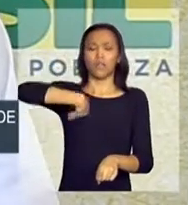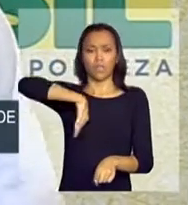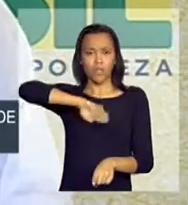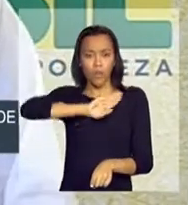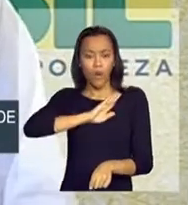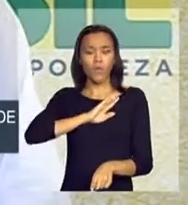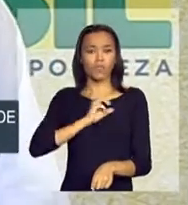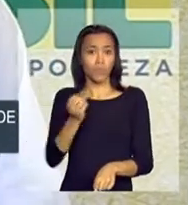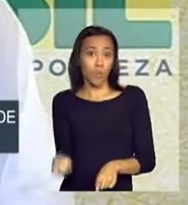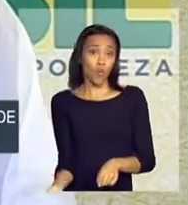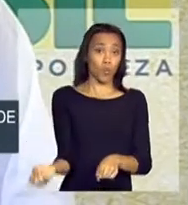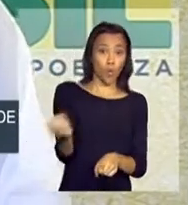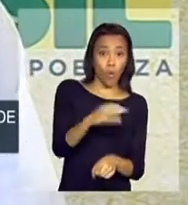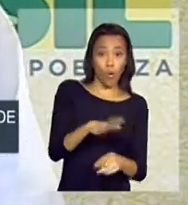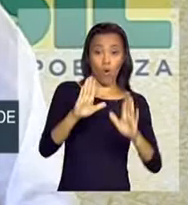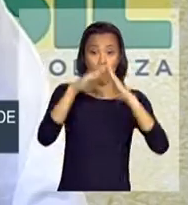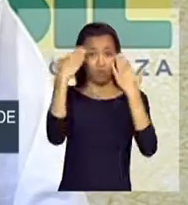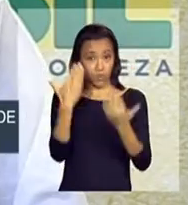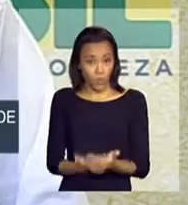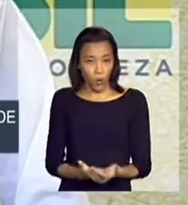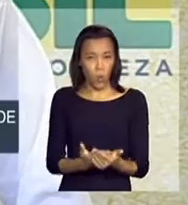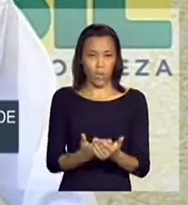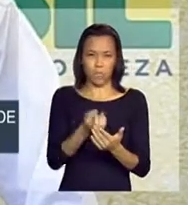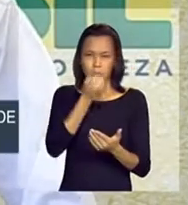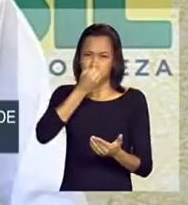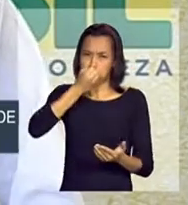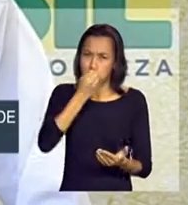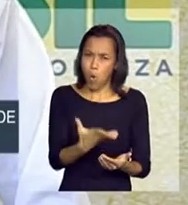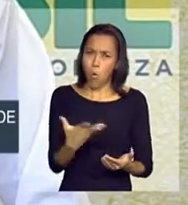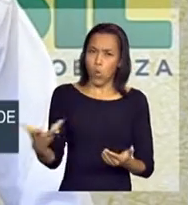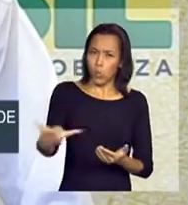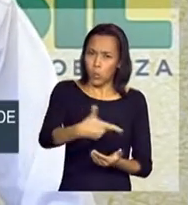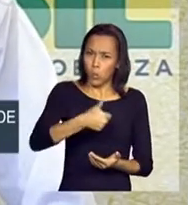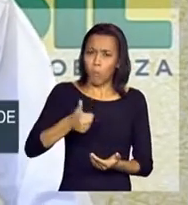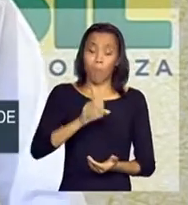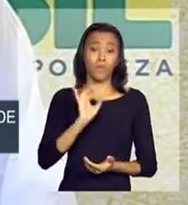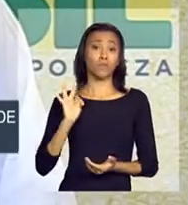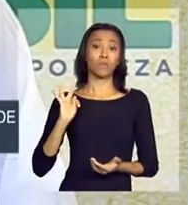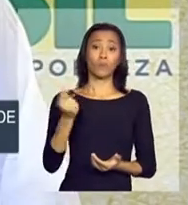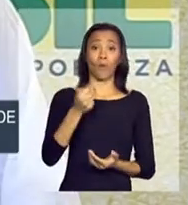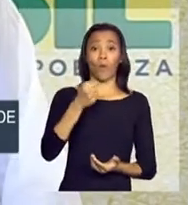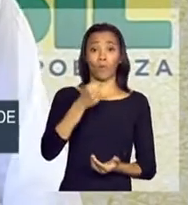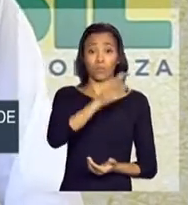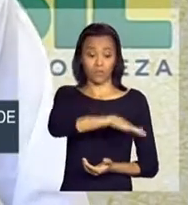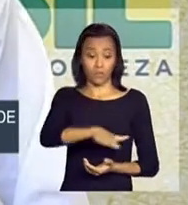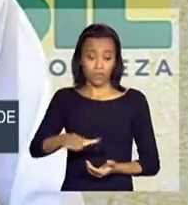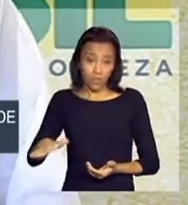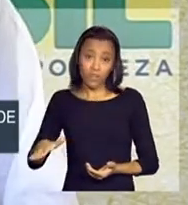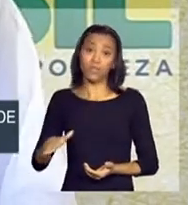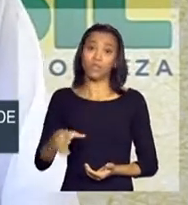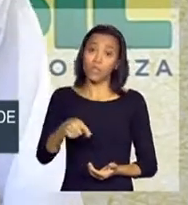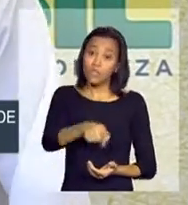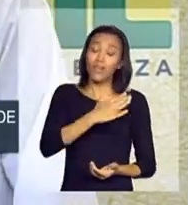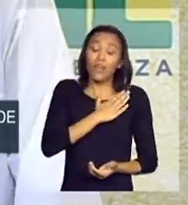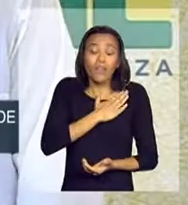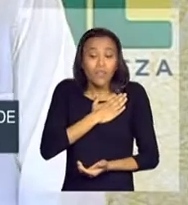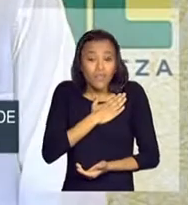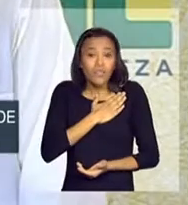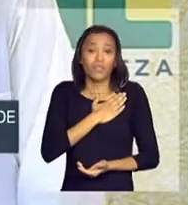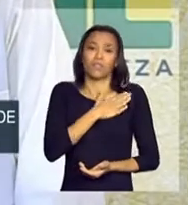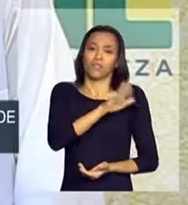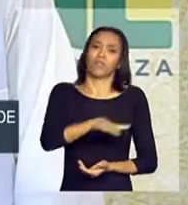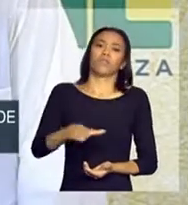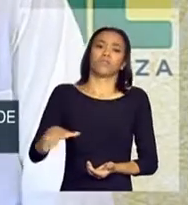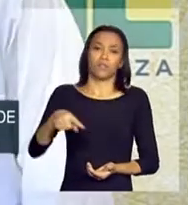nova escola aqui nesse lugar de de altíssimo nível de grande qualidade para todas as nossas crianças parte da comunidade querida